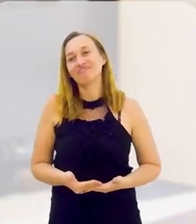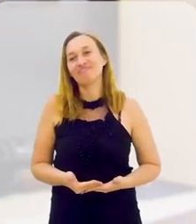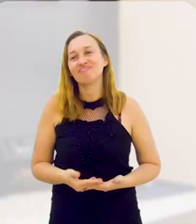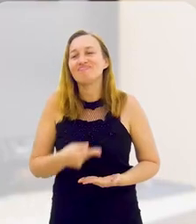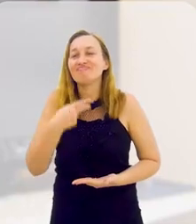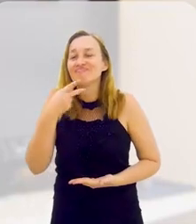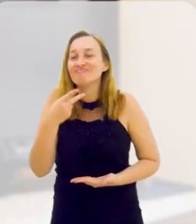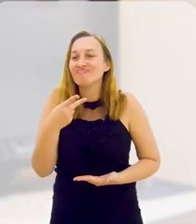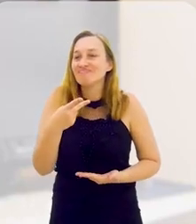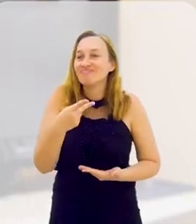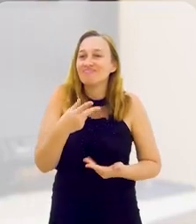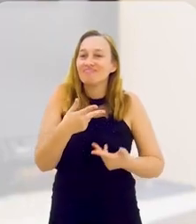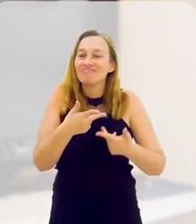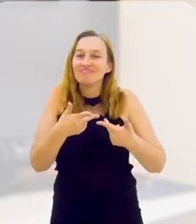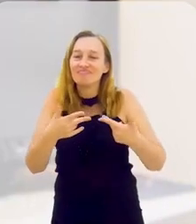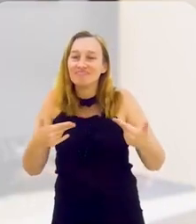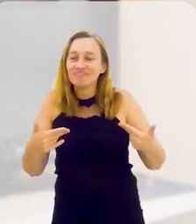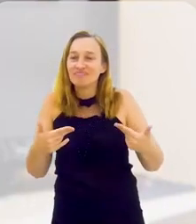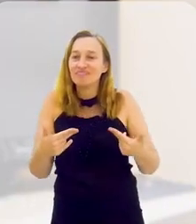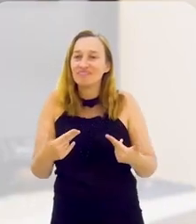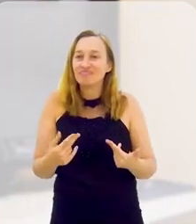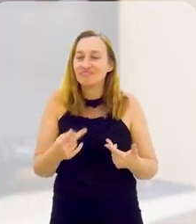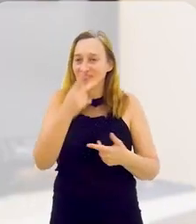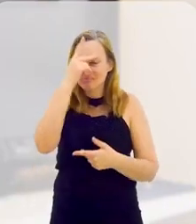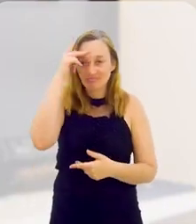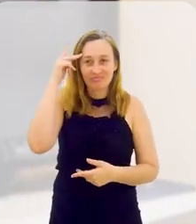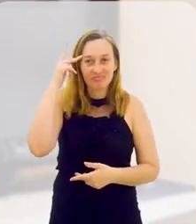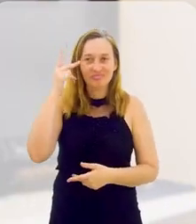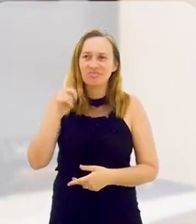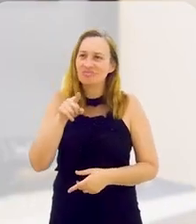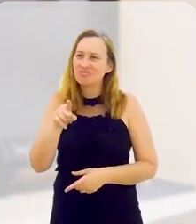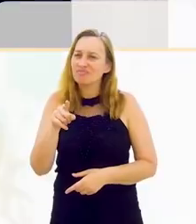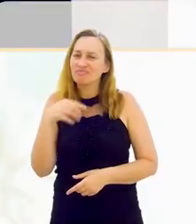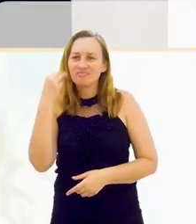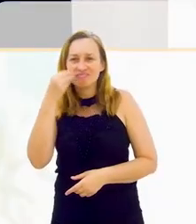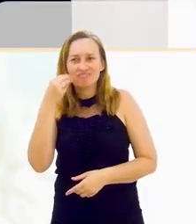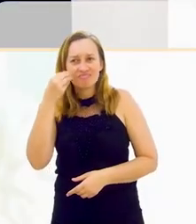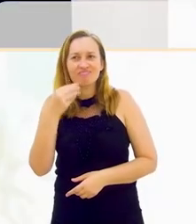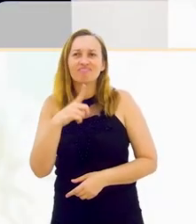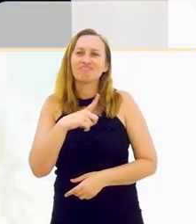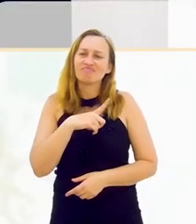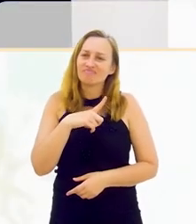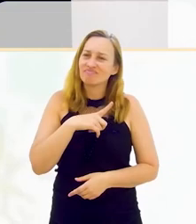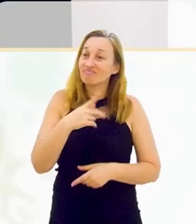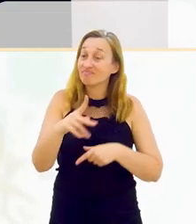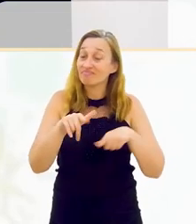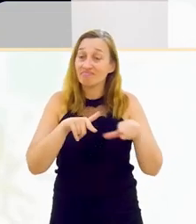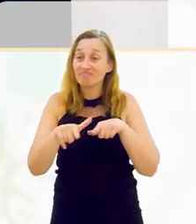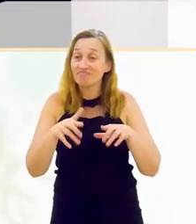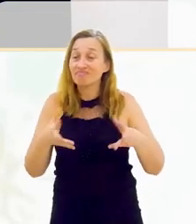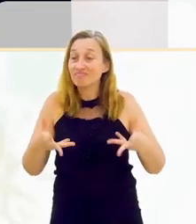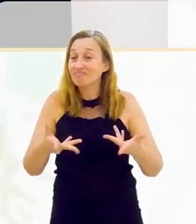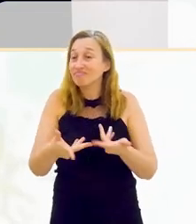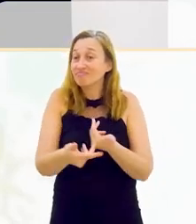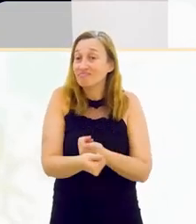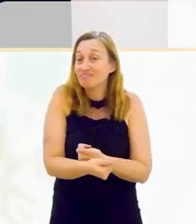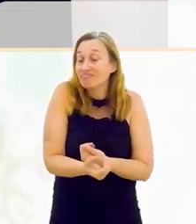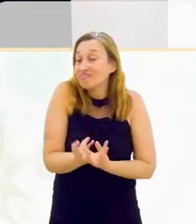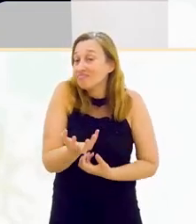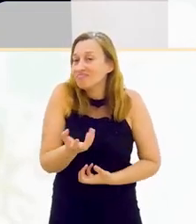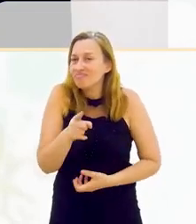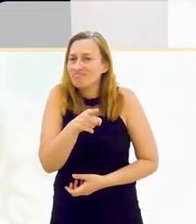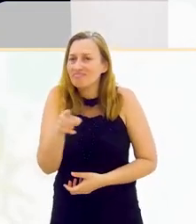meu entrevistado falar alguma coisa para o público, porque você passou por tantas coisas, teu trabalho é